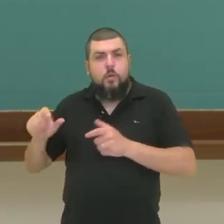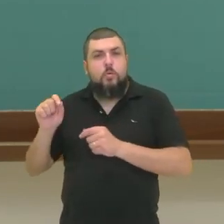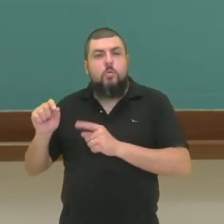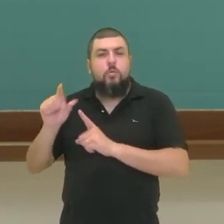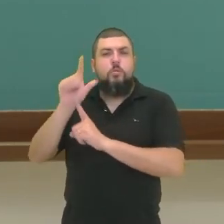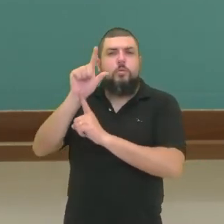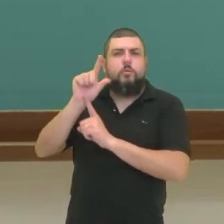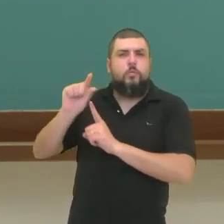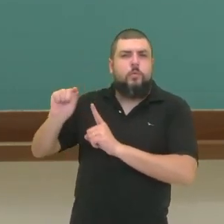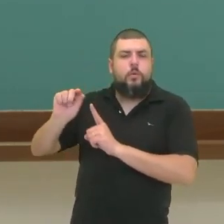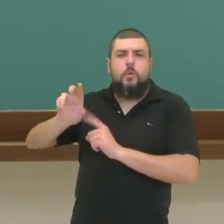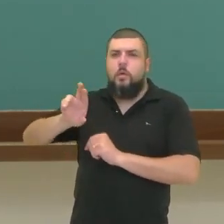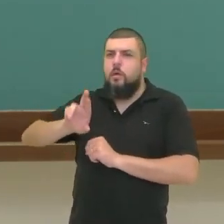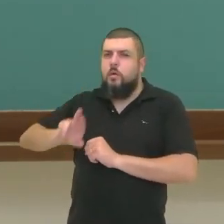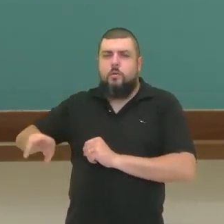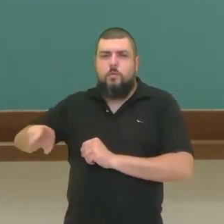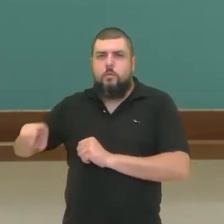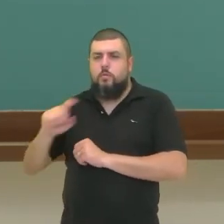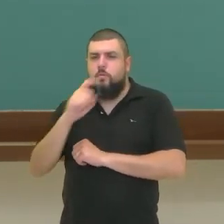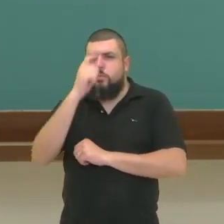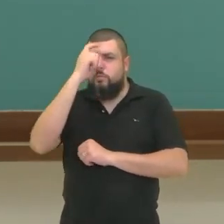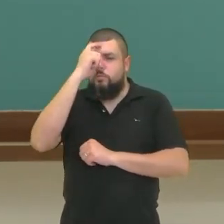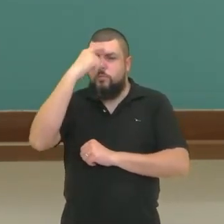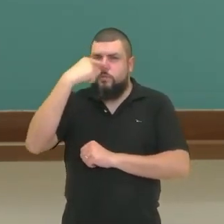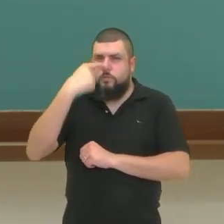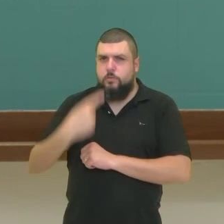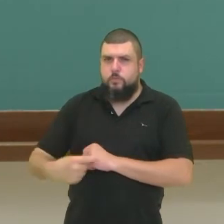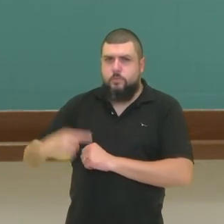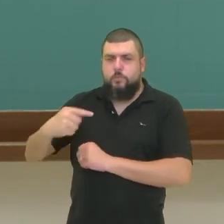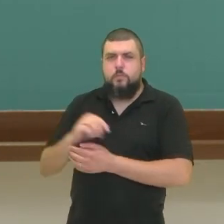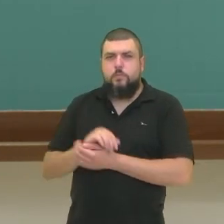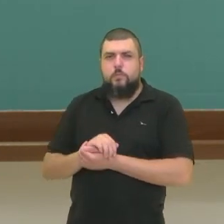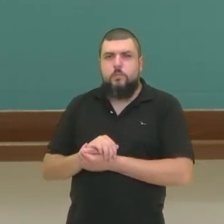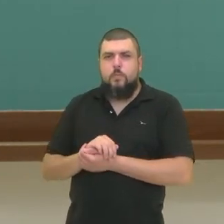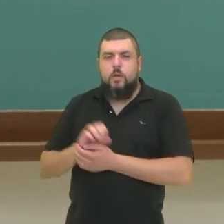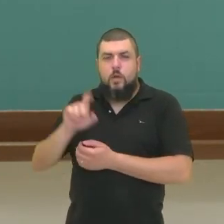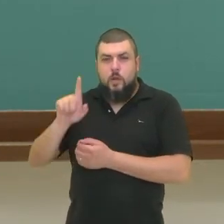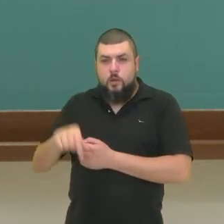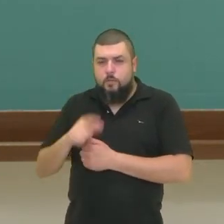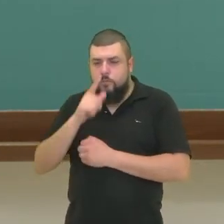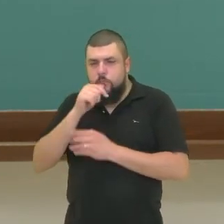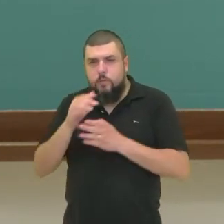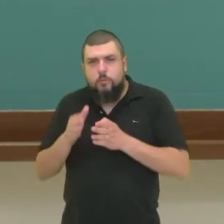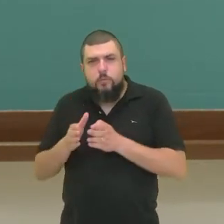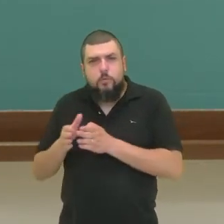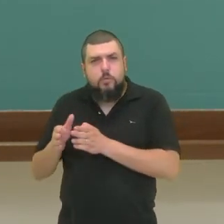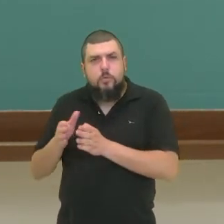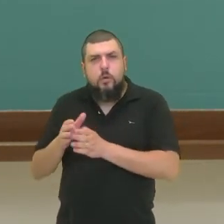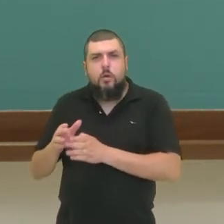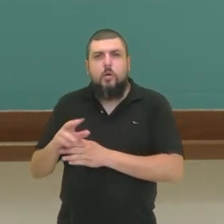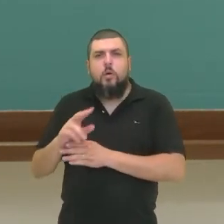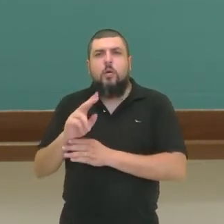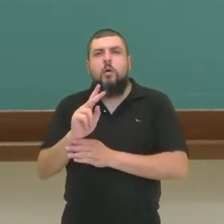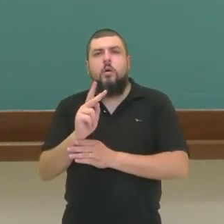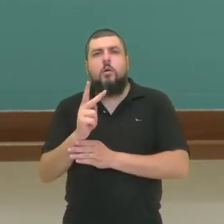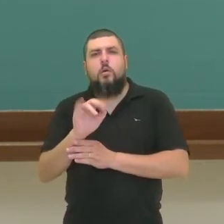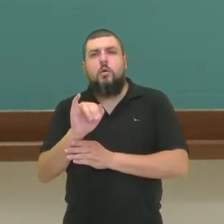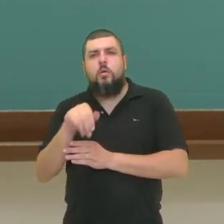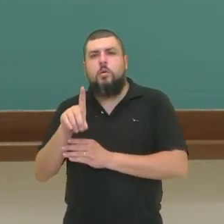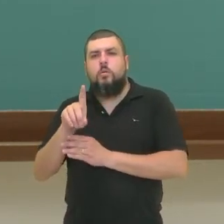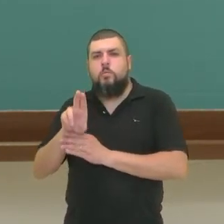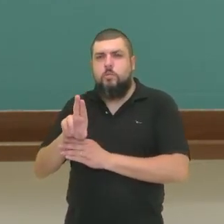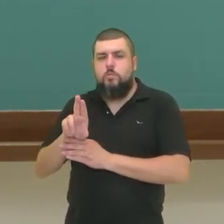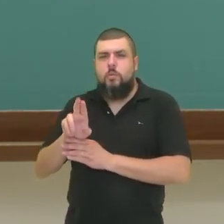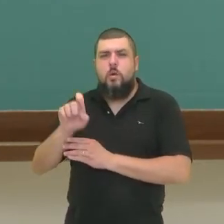hinduístas. Nessa região fica a nascente do rio Indo, um dos principais rios para a religião hindu.